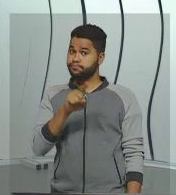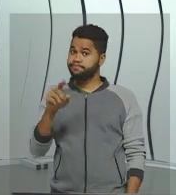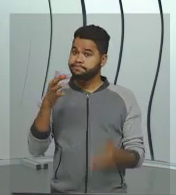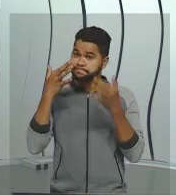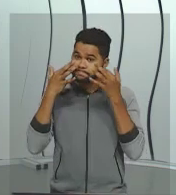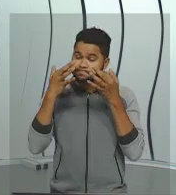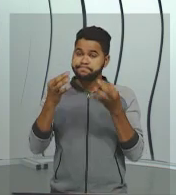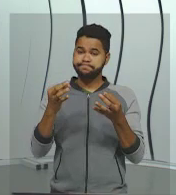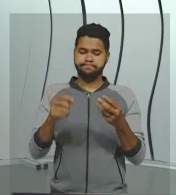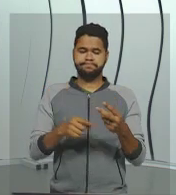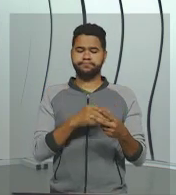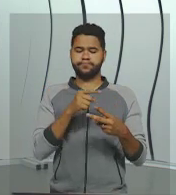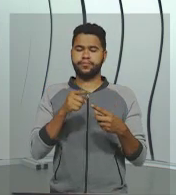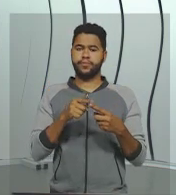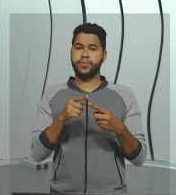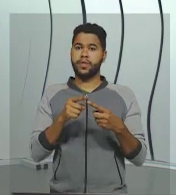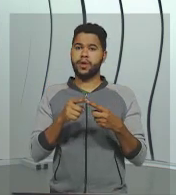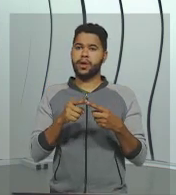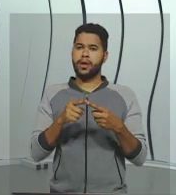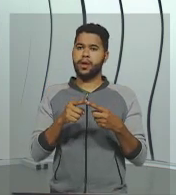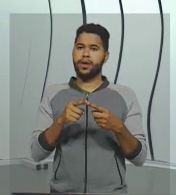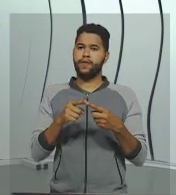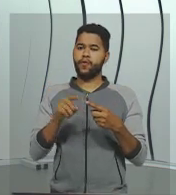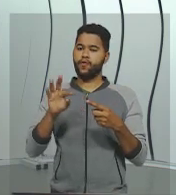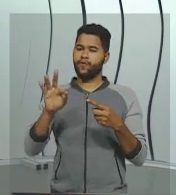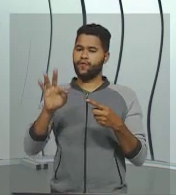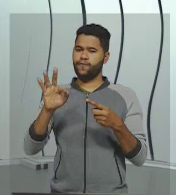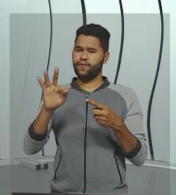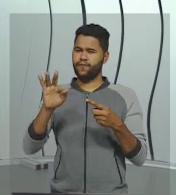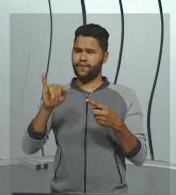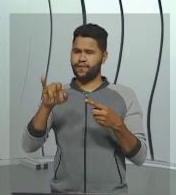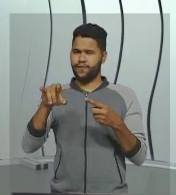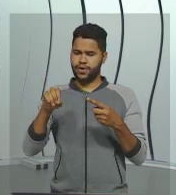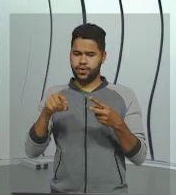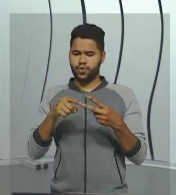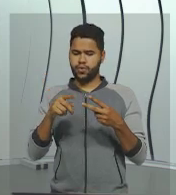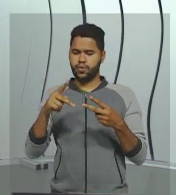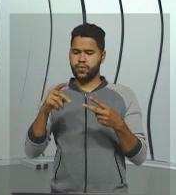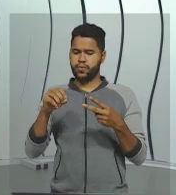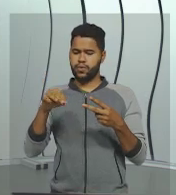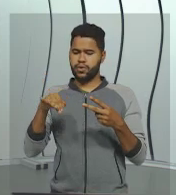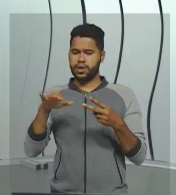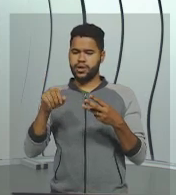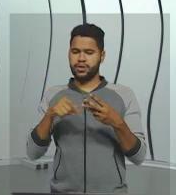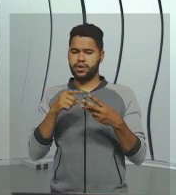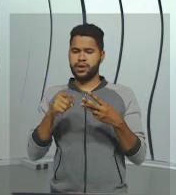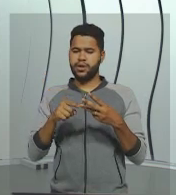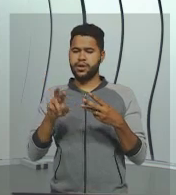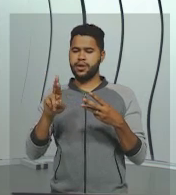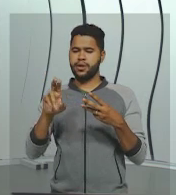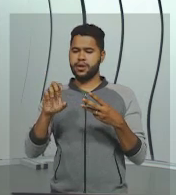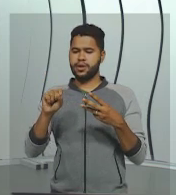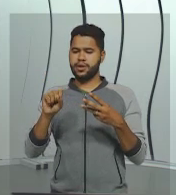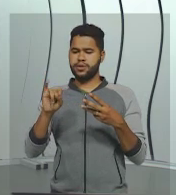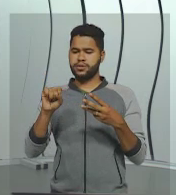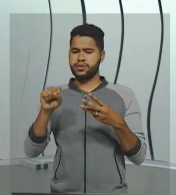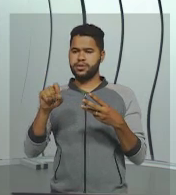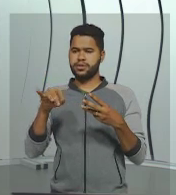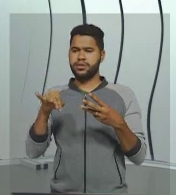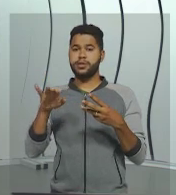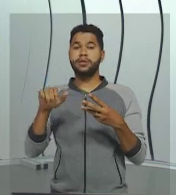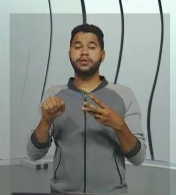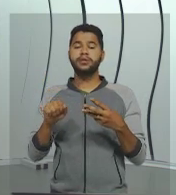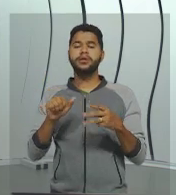Nós temos, então, ponto de apoio, ou ponto fixo, ponto potência e ponto resistência. O que